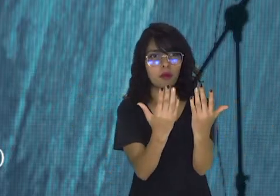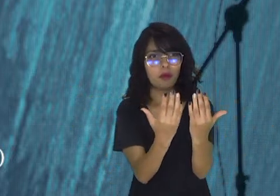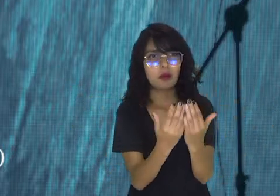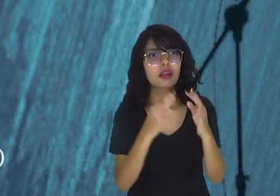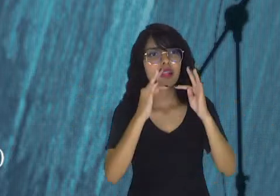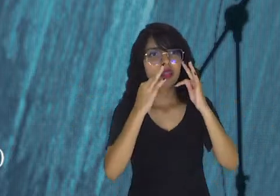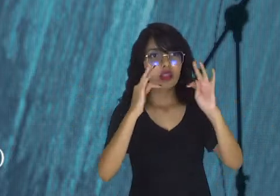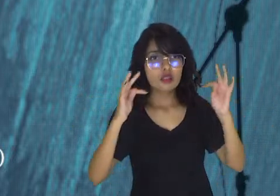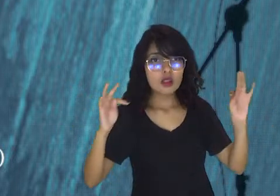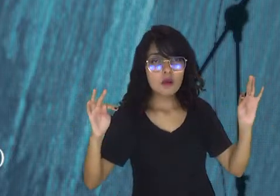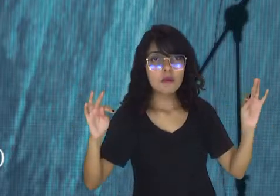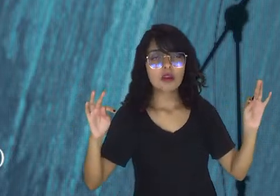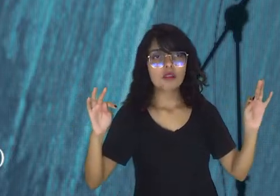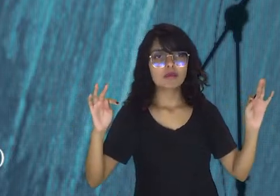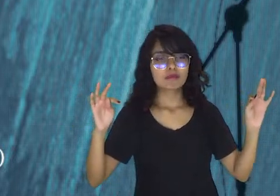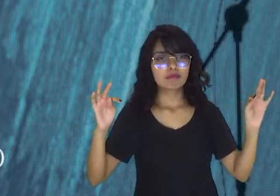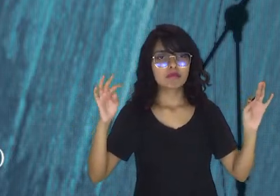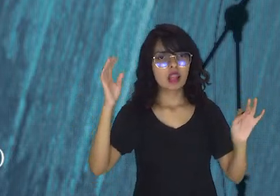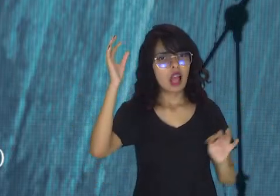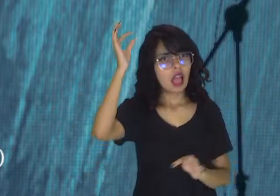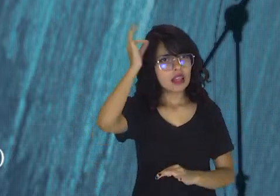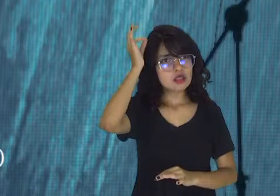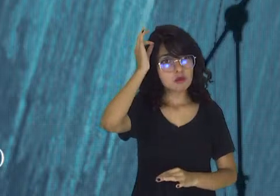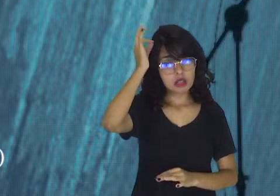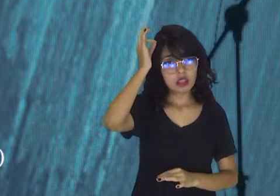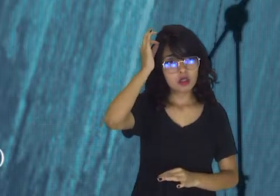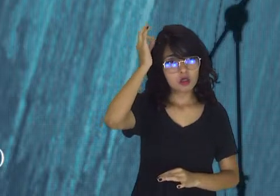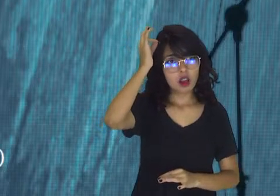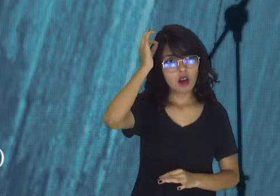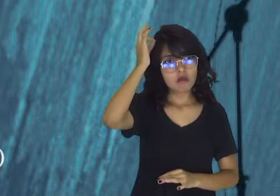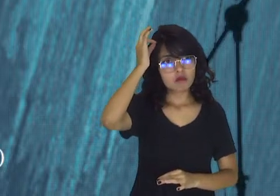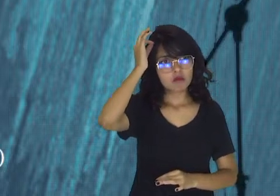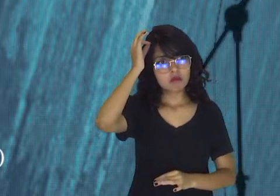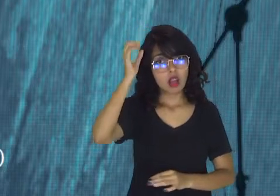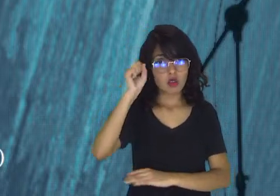um mundo espiritual invisível,